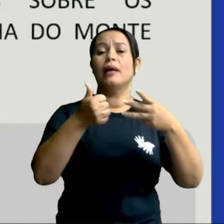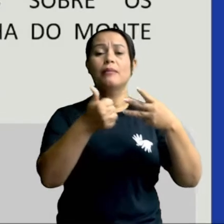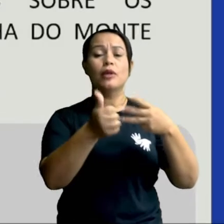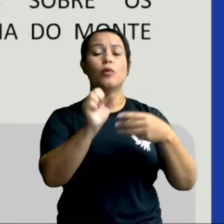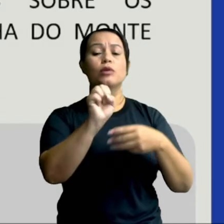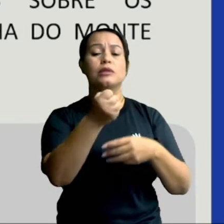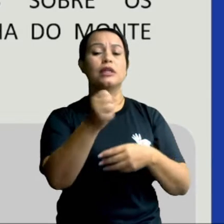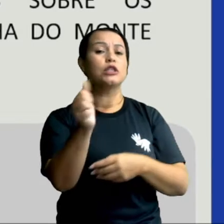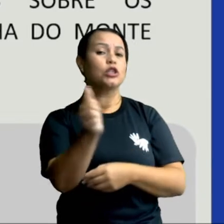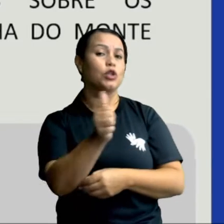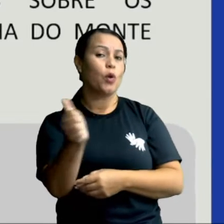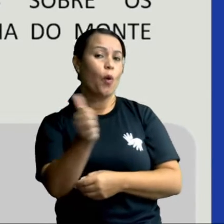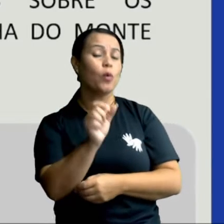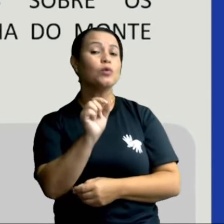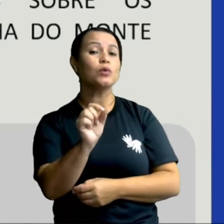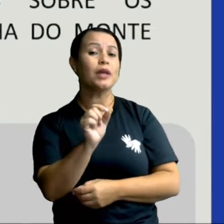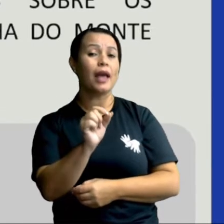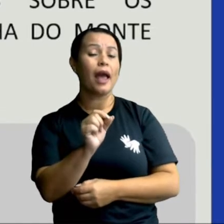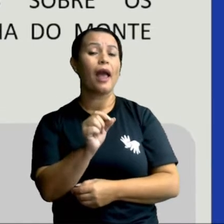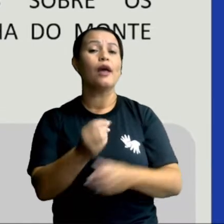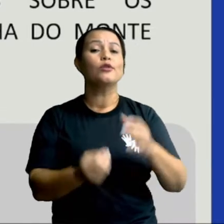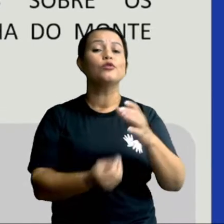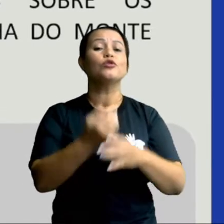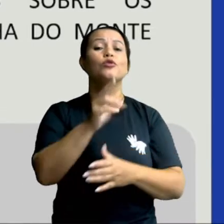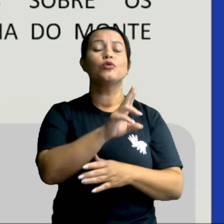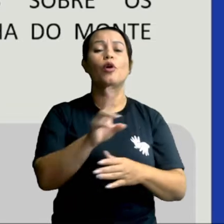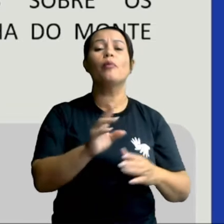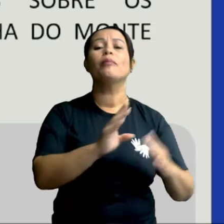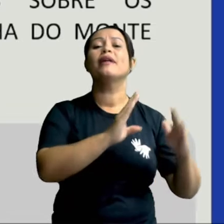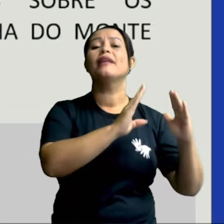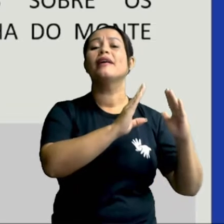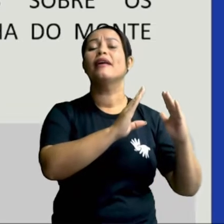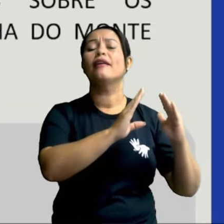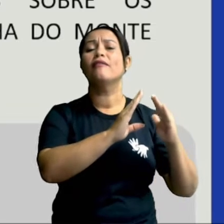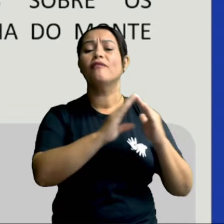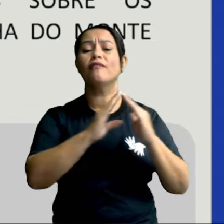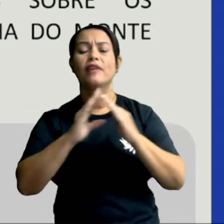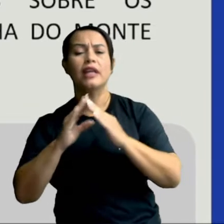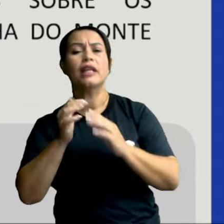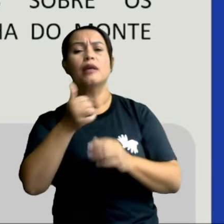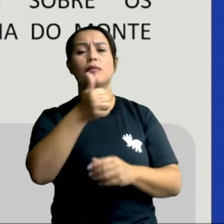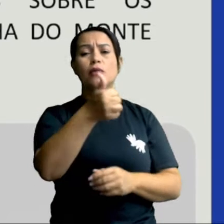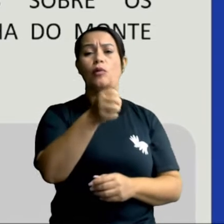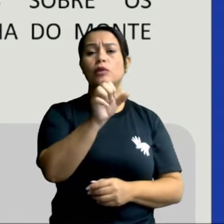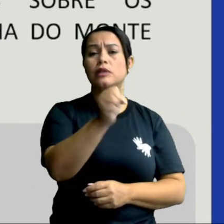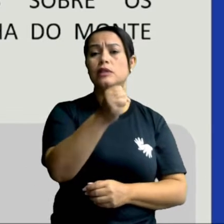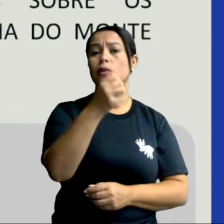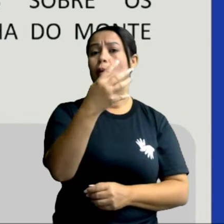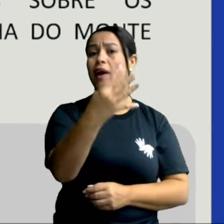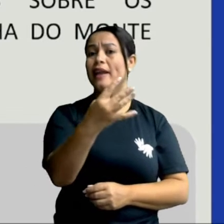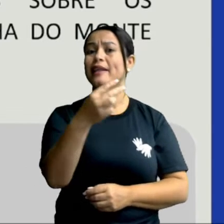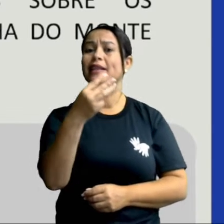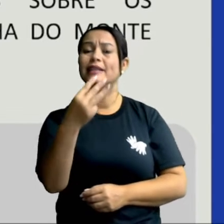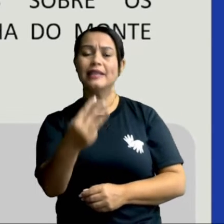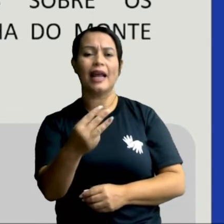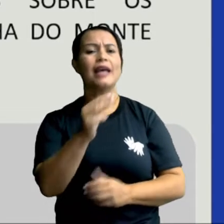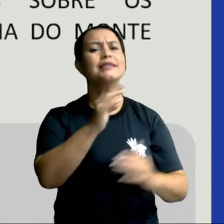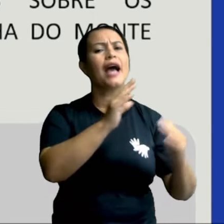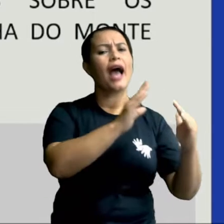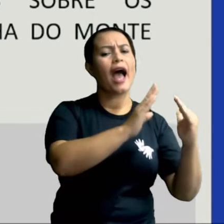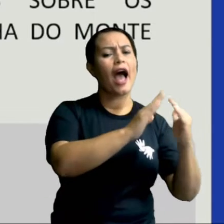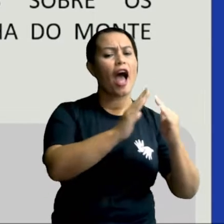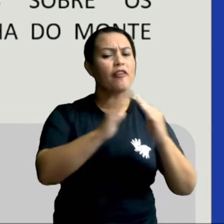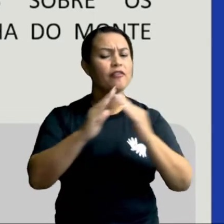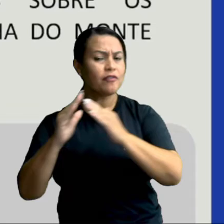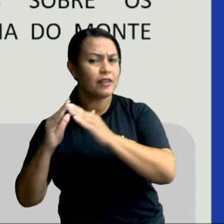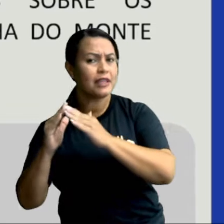1811 à categoria de vila. E anos depois, em 1843, a Vila de Santo Antão foi elevada